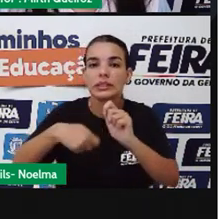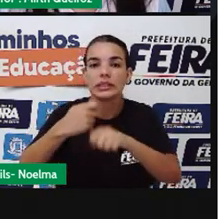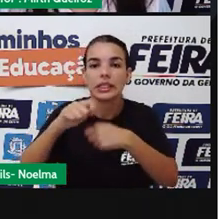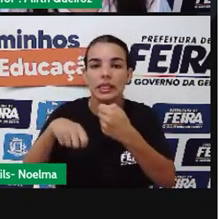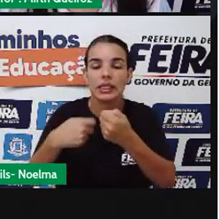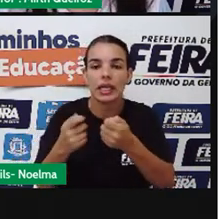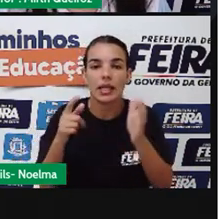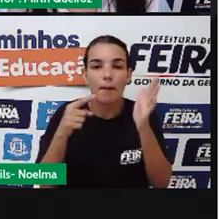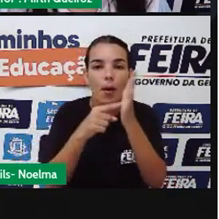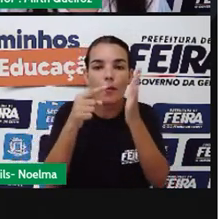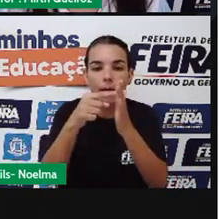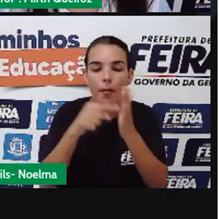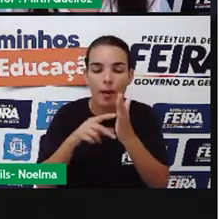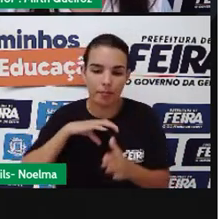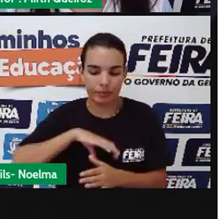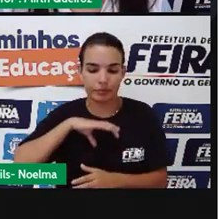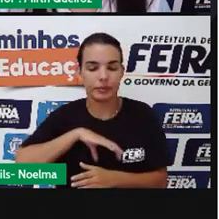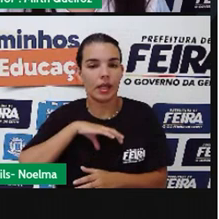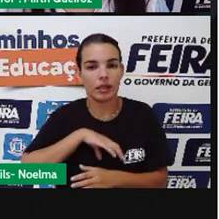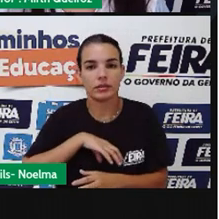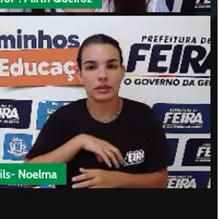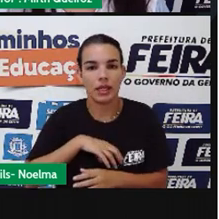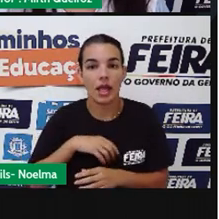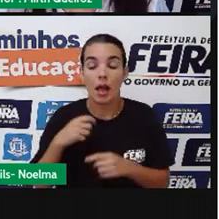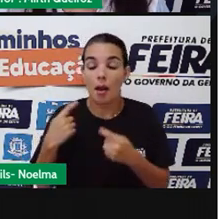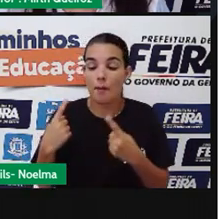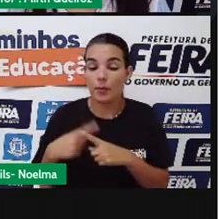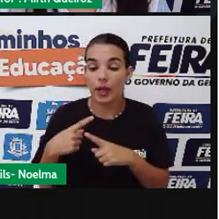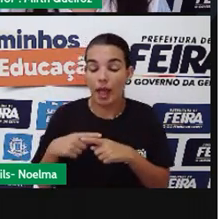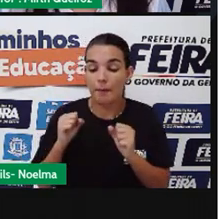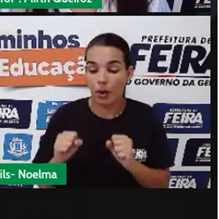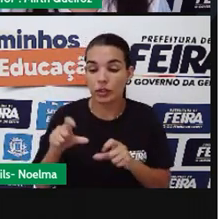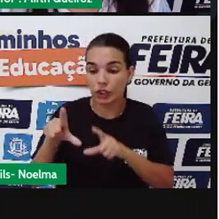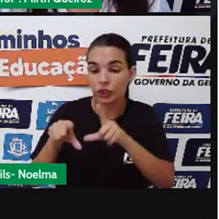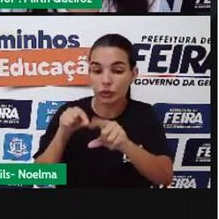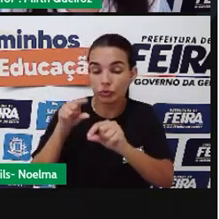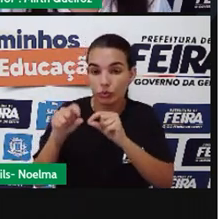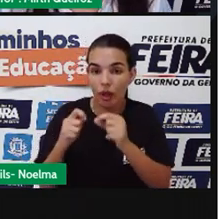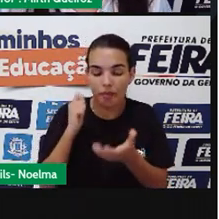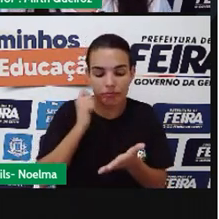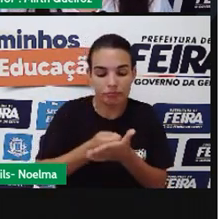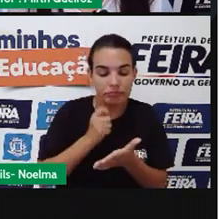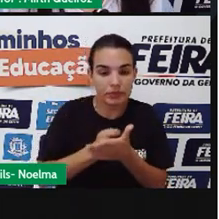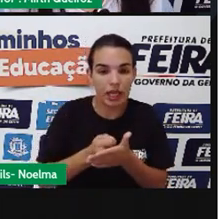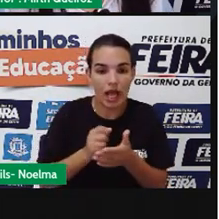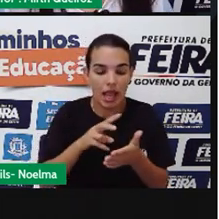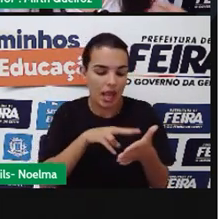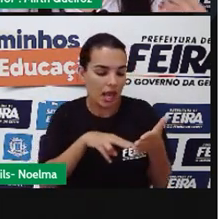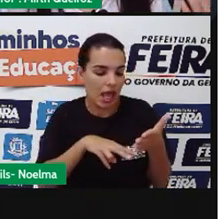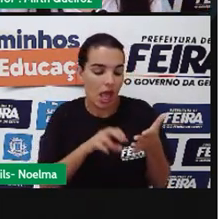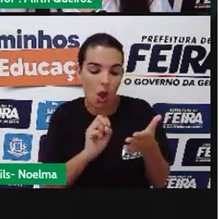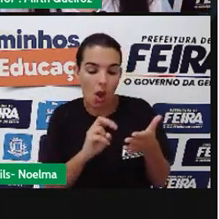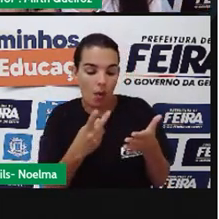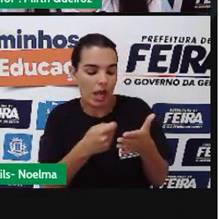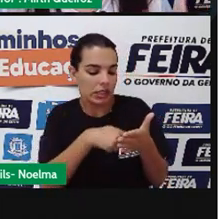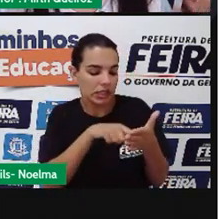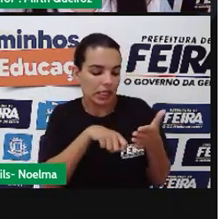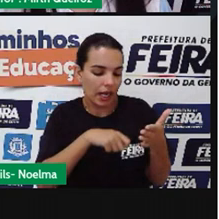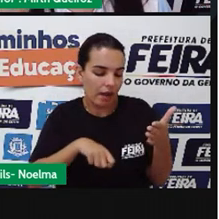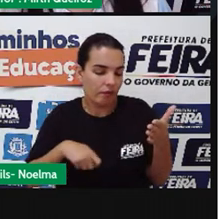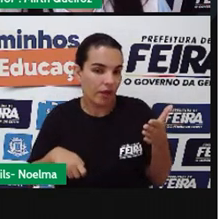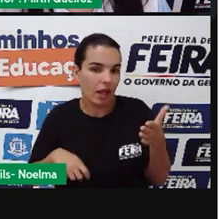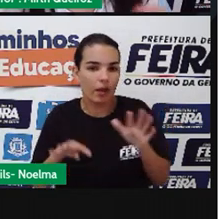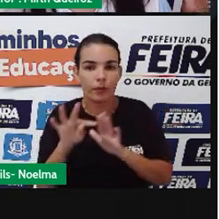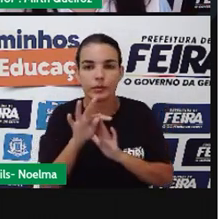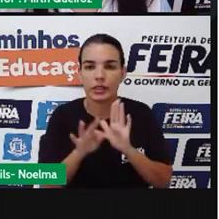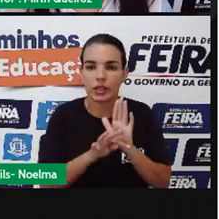vai permitir que tomemos decisões ao escrever ou ler um texto. Imagine se a gente saindo aí, colocando a torta